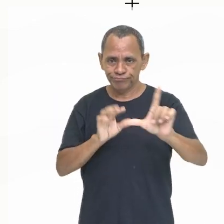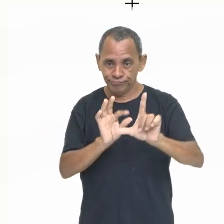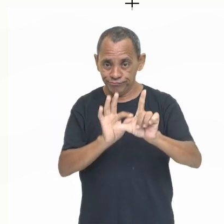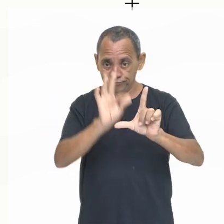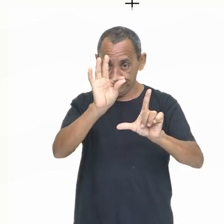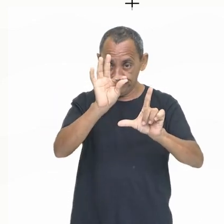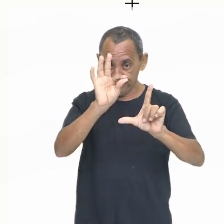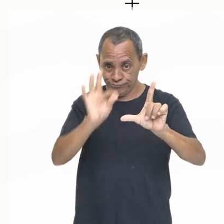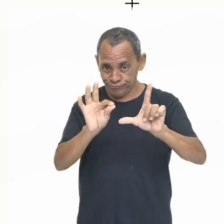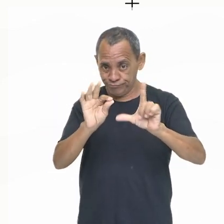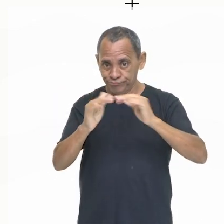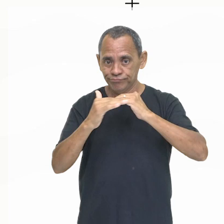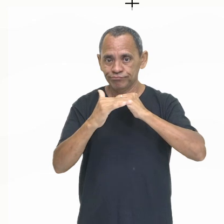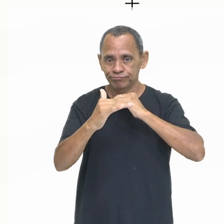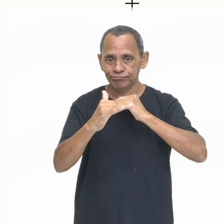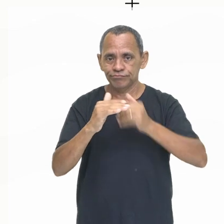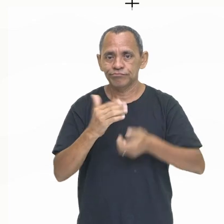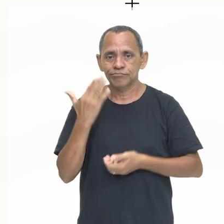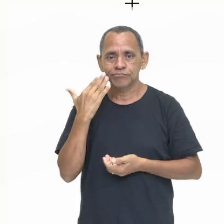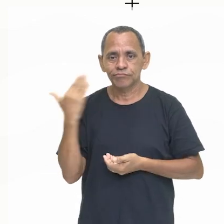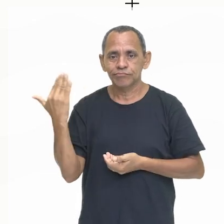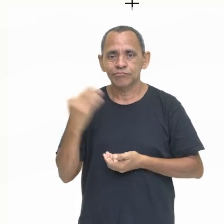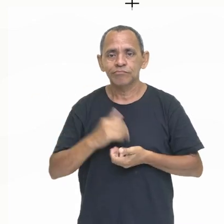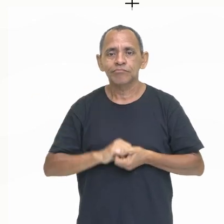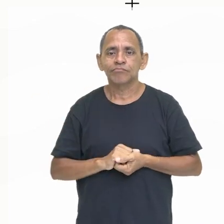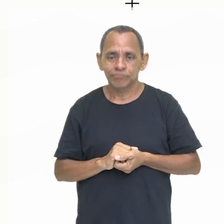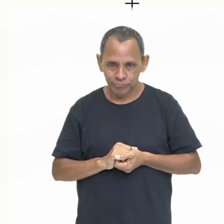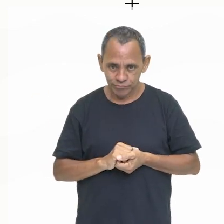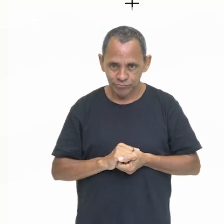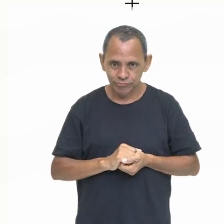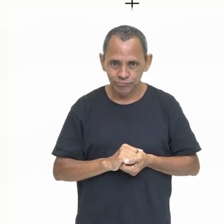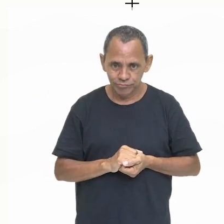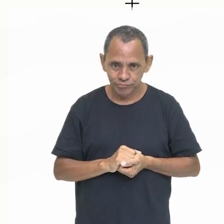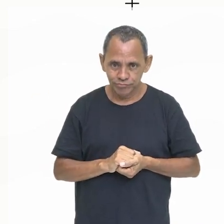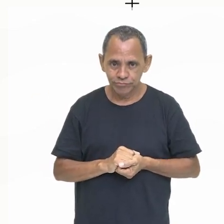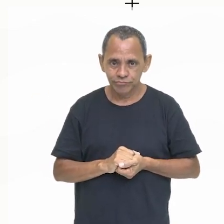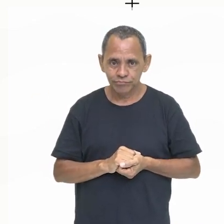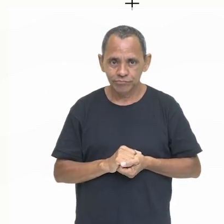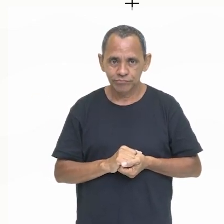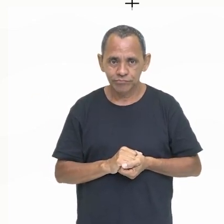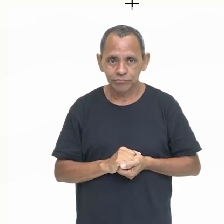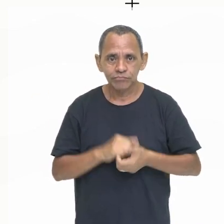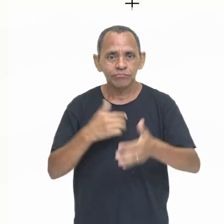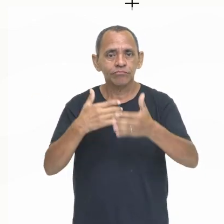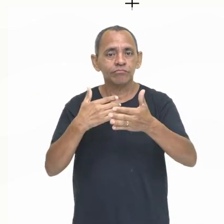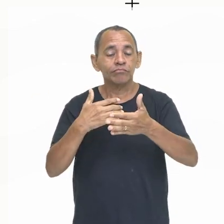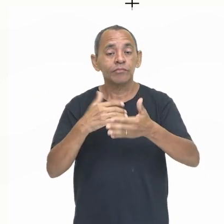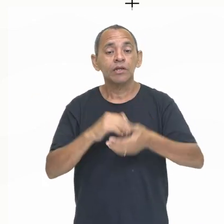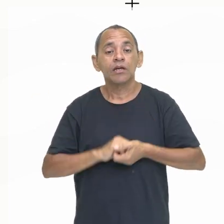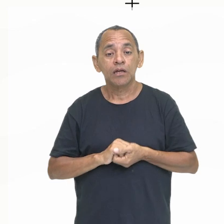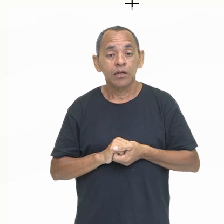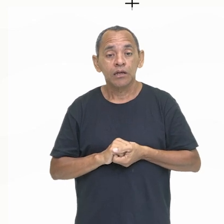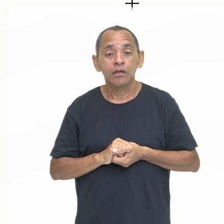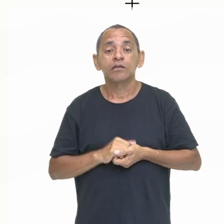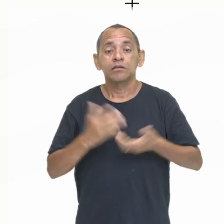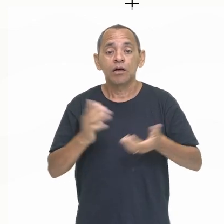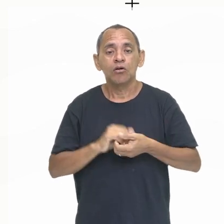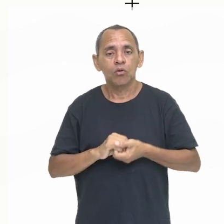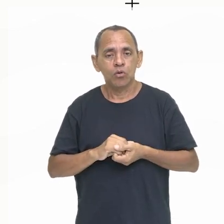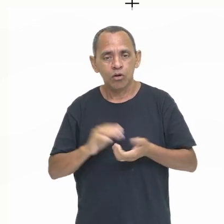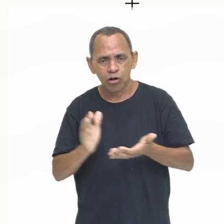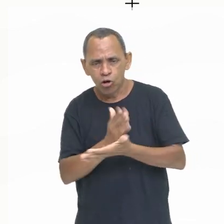função h cujo gráfico está apresentado a seguir. Só quero chamar a atenção para um pequeno detalhe aqui, tá,